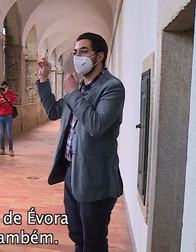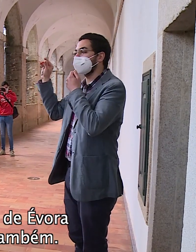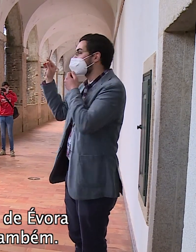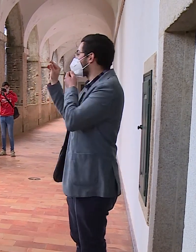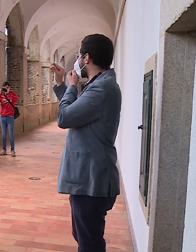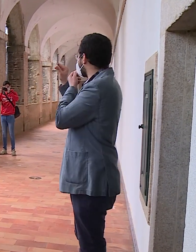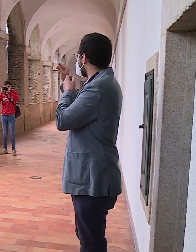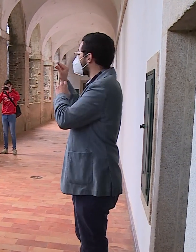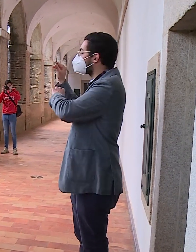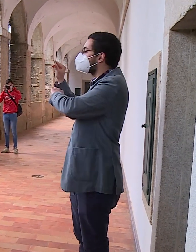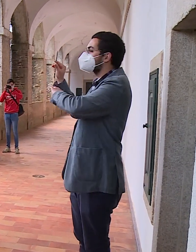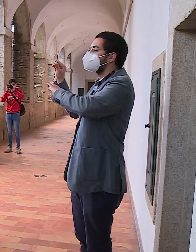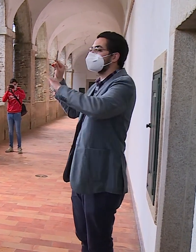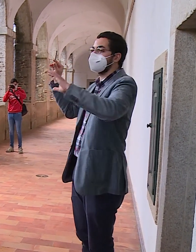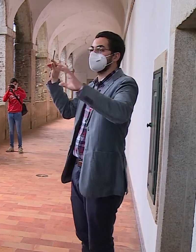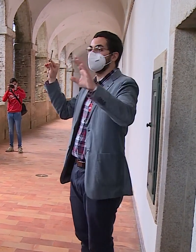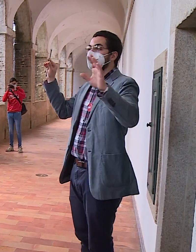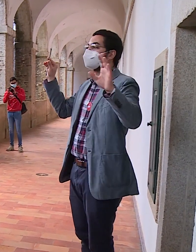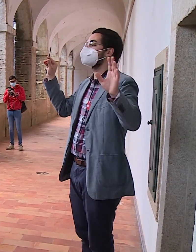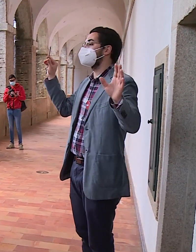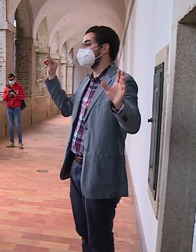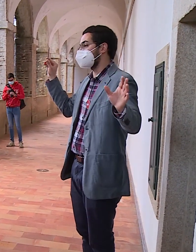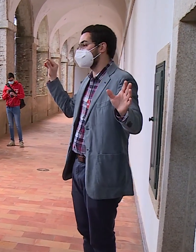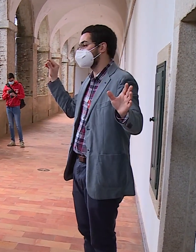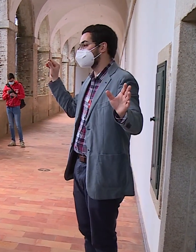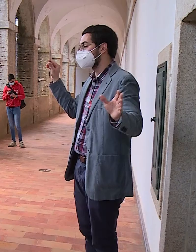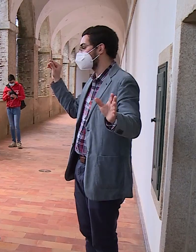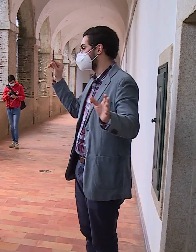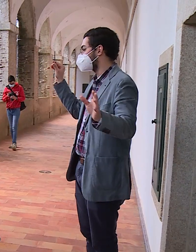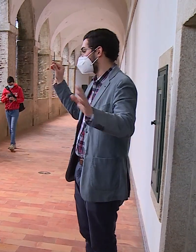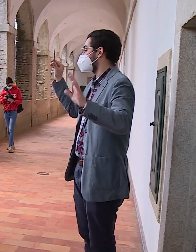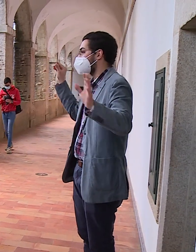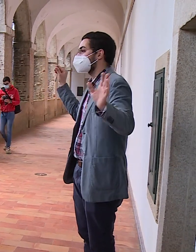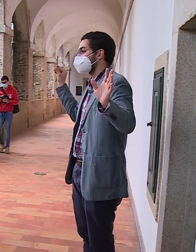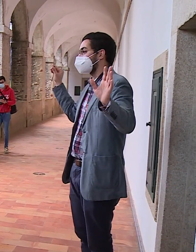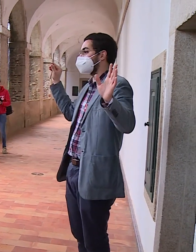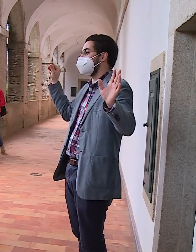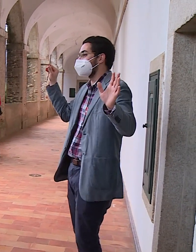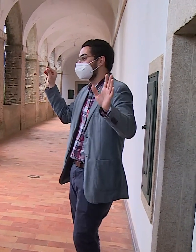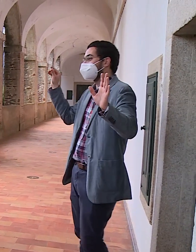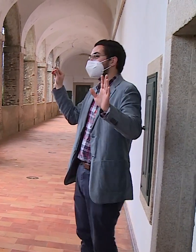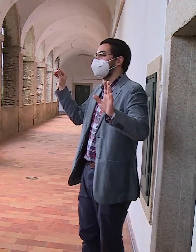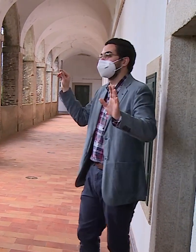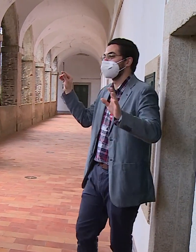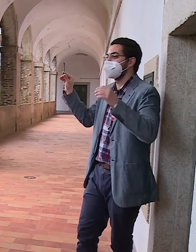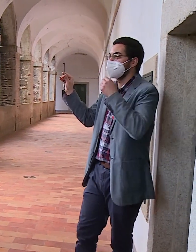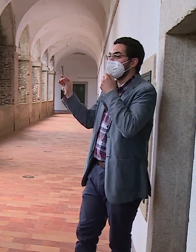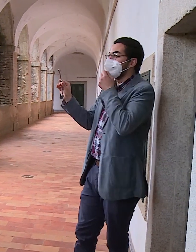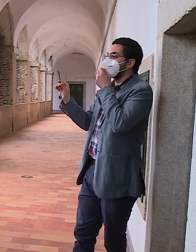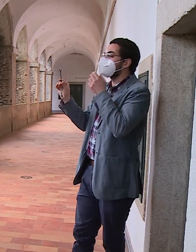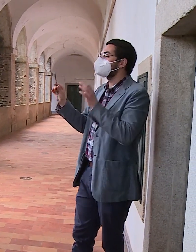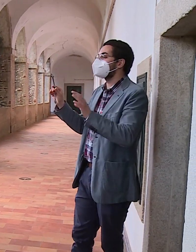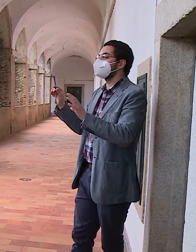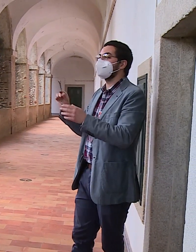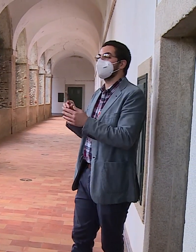también. As celas dos cartuchos foram um dos locais que mereceram a visita das irmãs. O recolhimento e